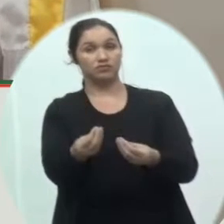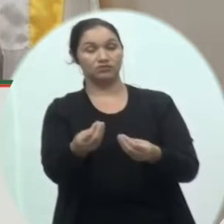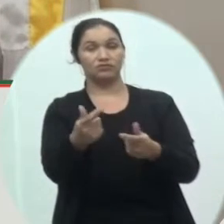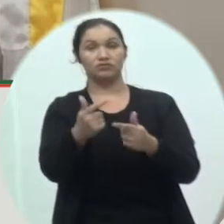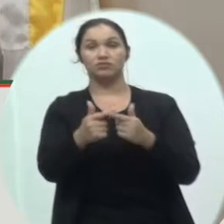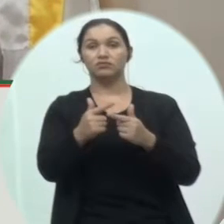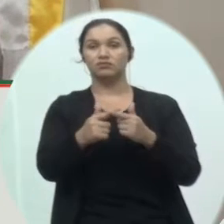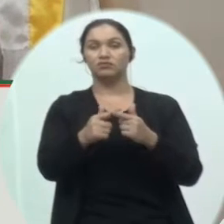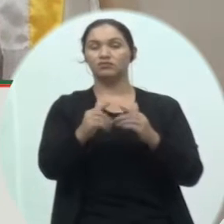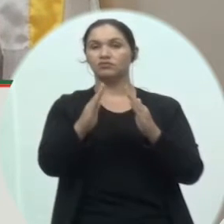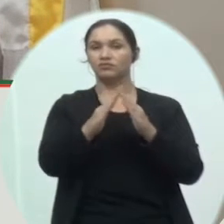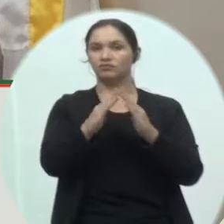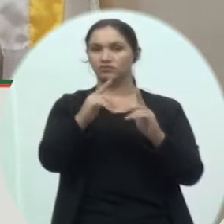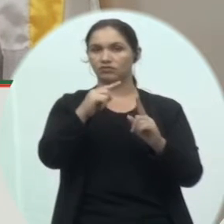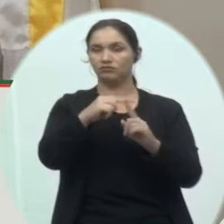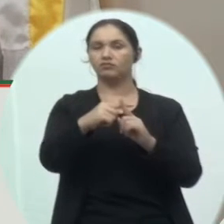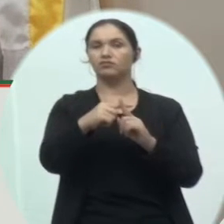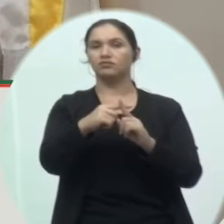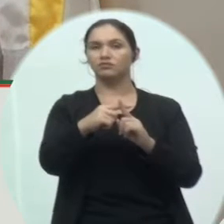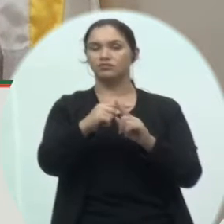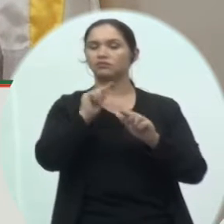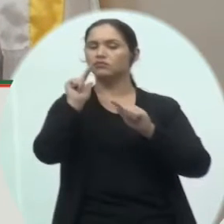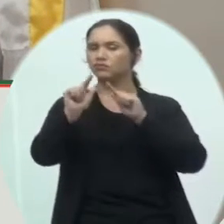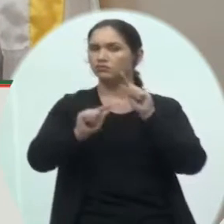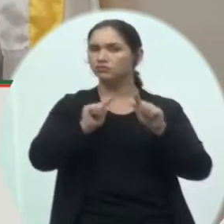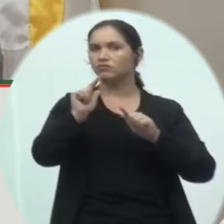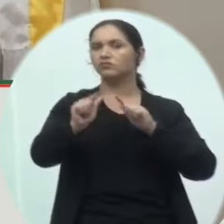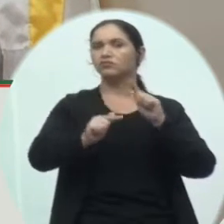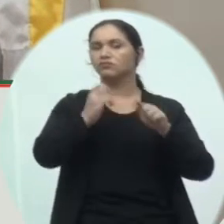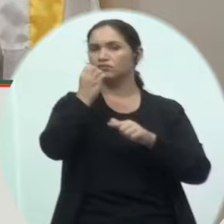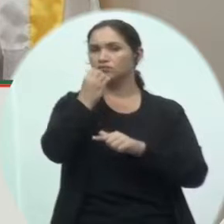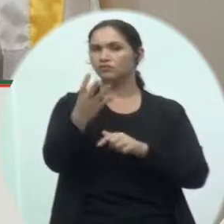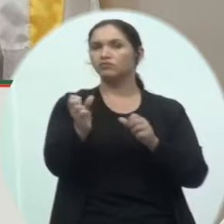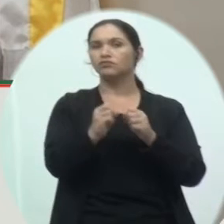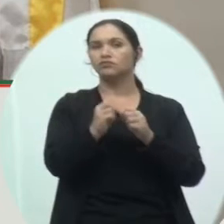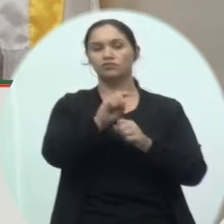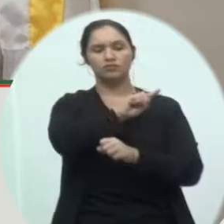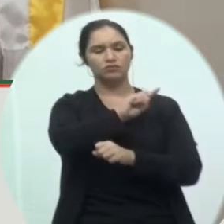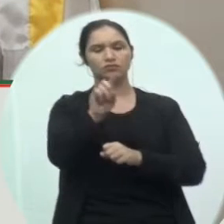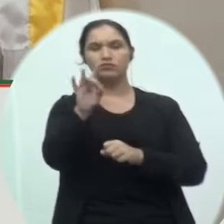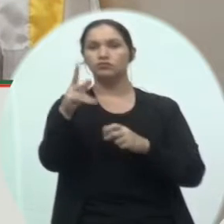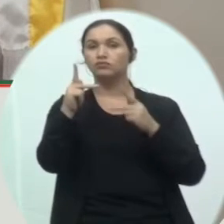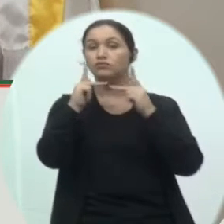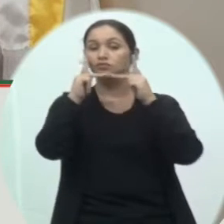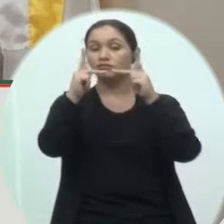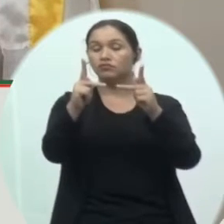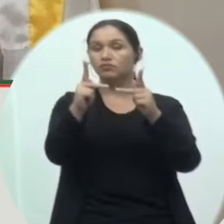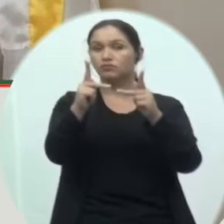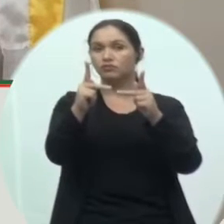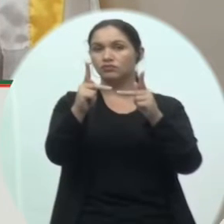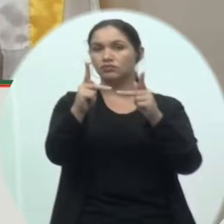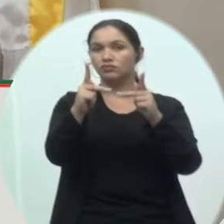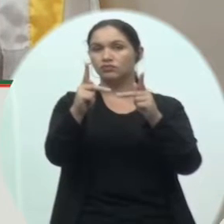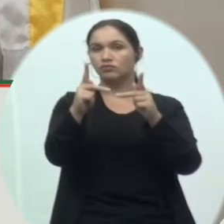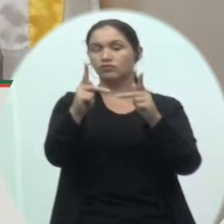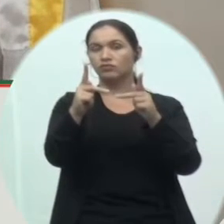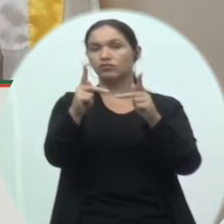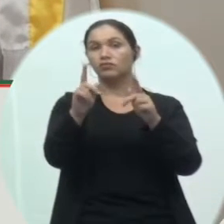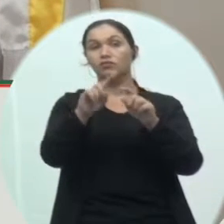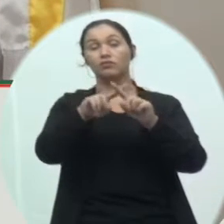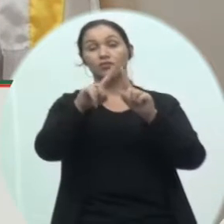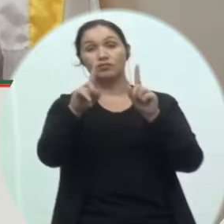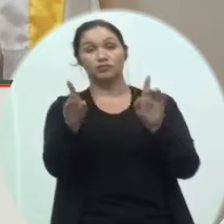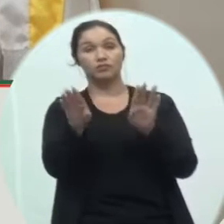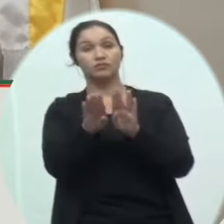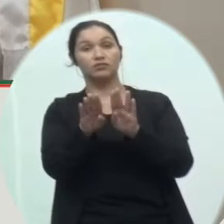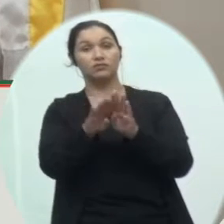uma expressão muito grande pelo trabalho, não apenas na pregação do Evangelho, mas é um trabalho também